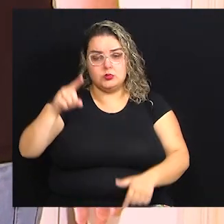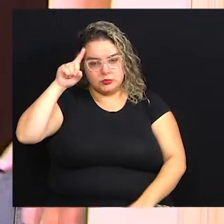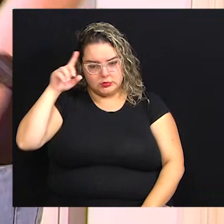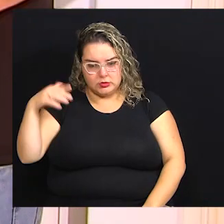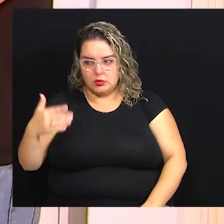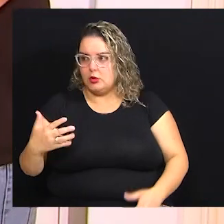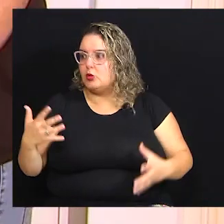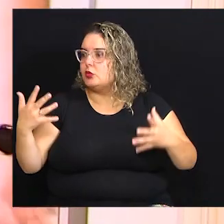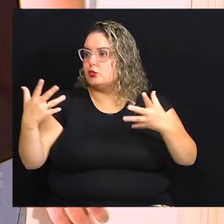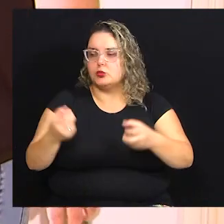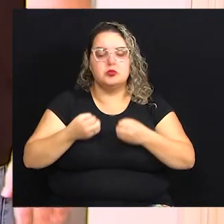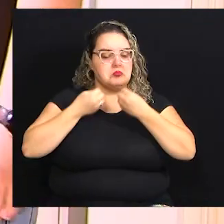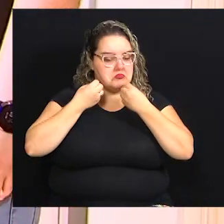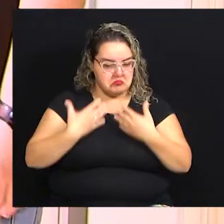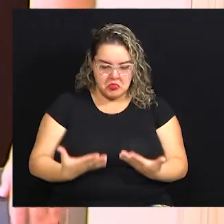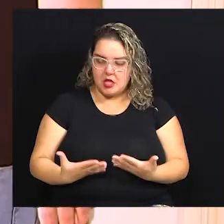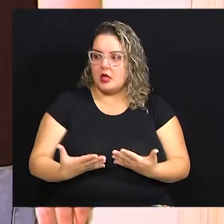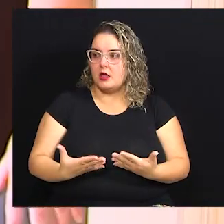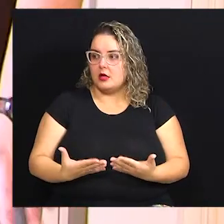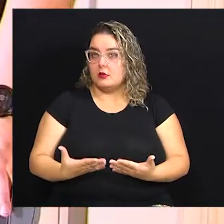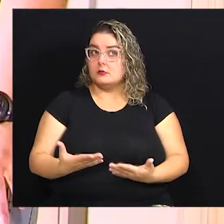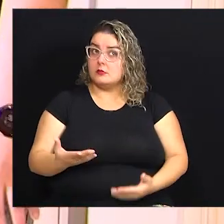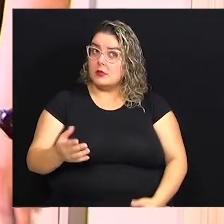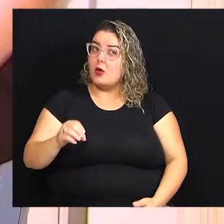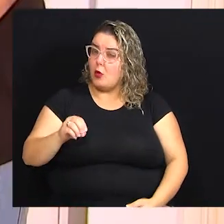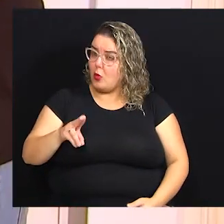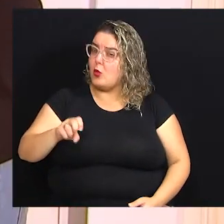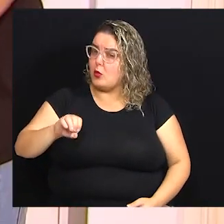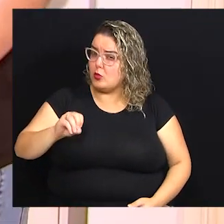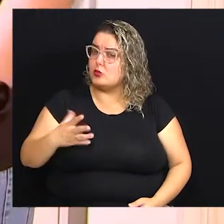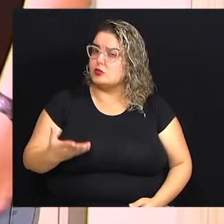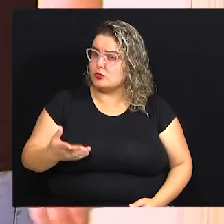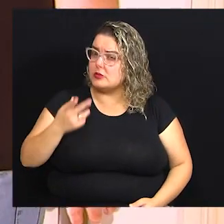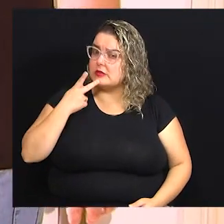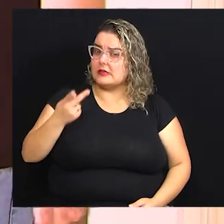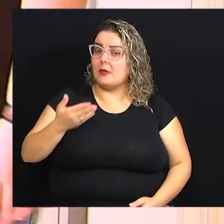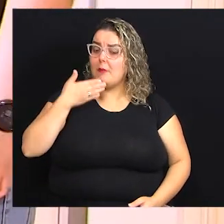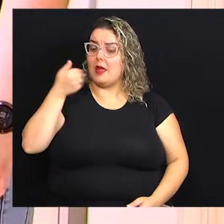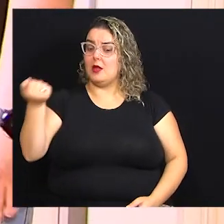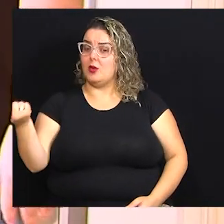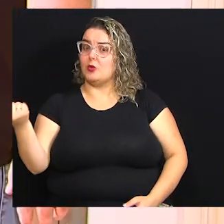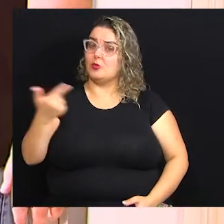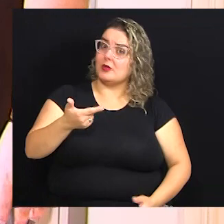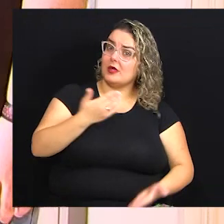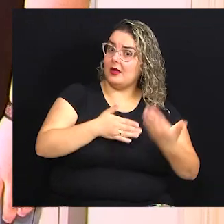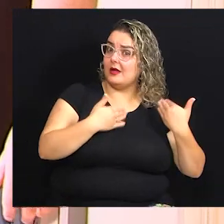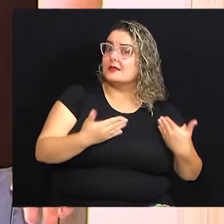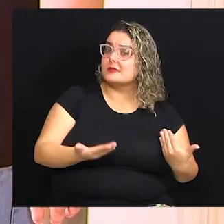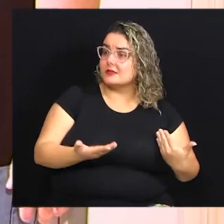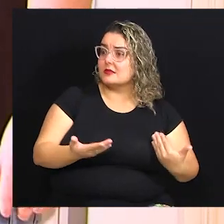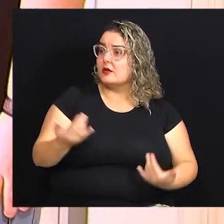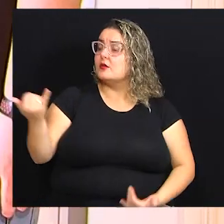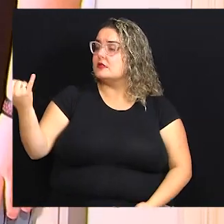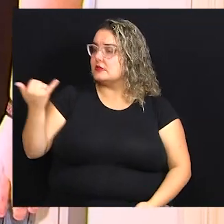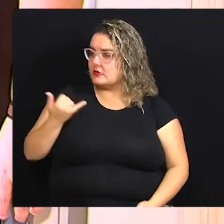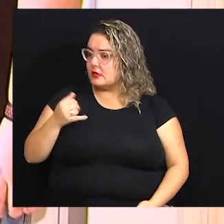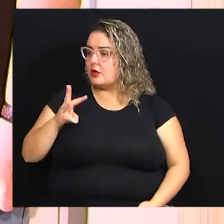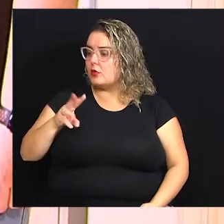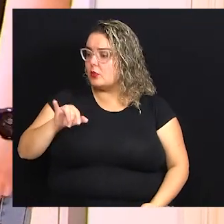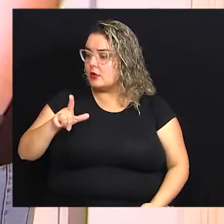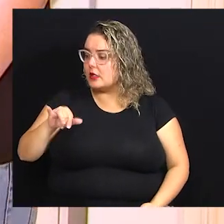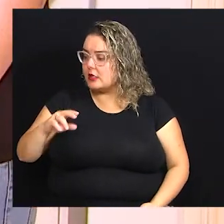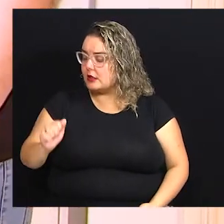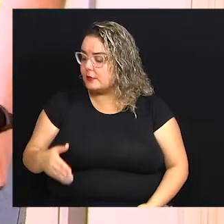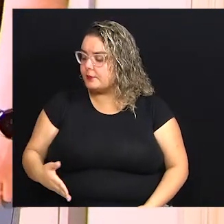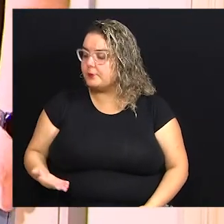no dia a dia, tudo funciona muito bem. Ouso dizer que está melhor do que era no modelo presencial. Você estava me falando, né,